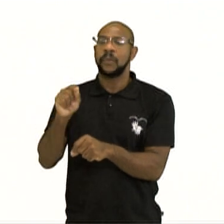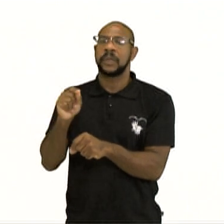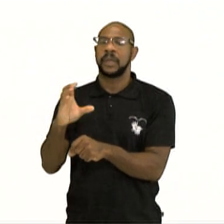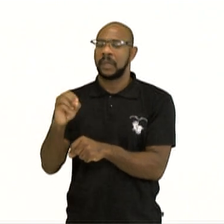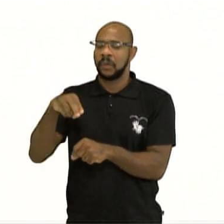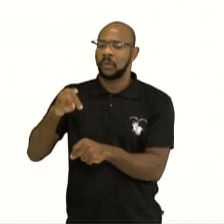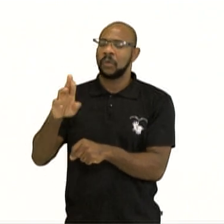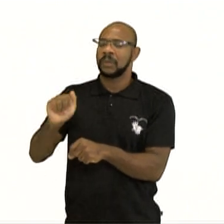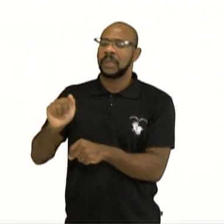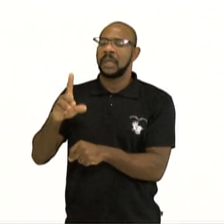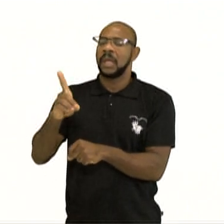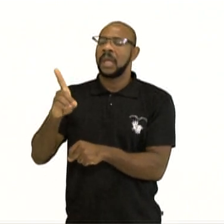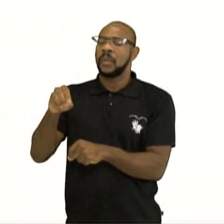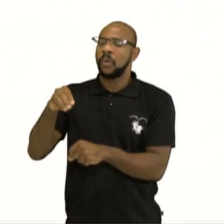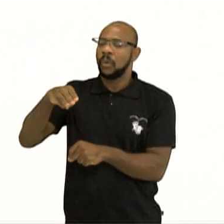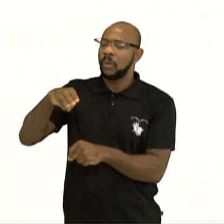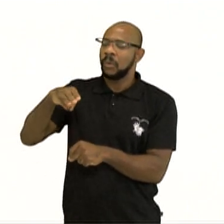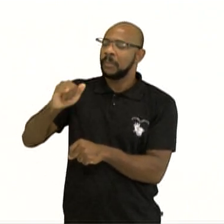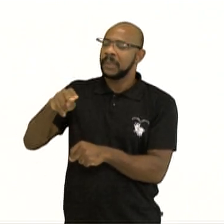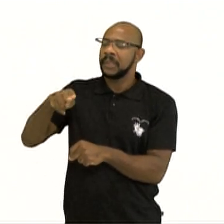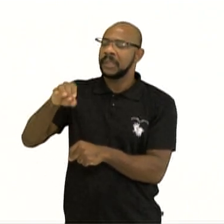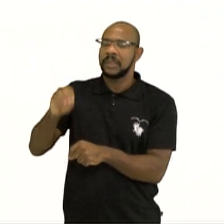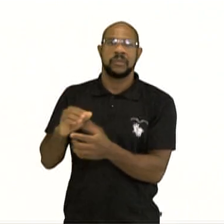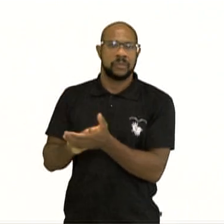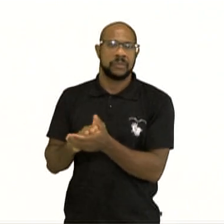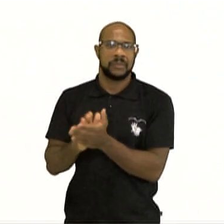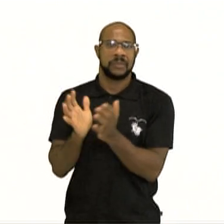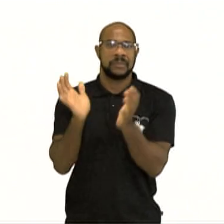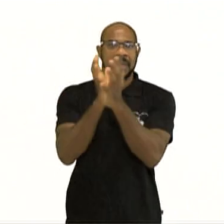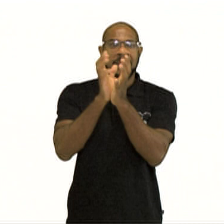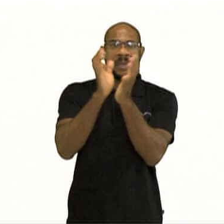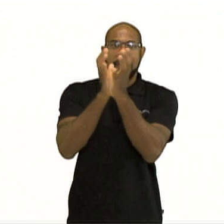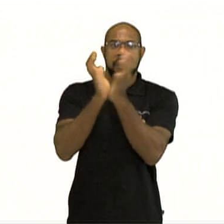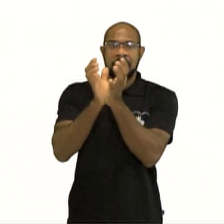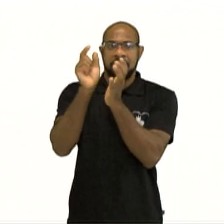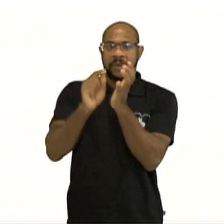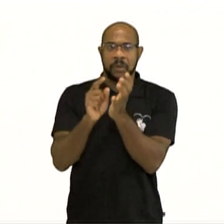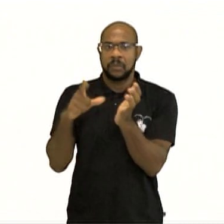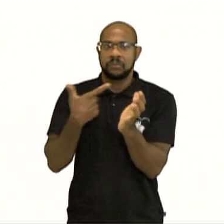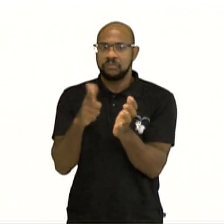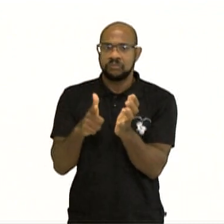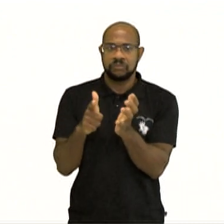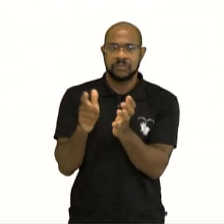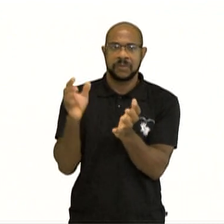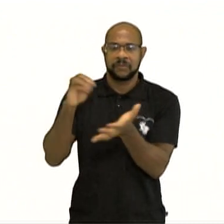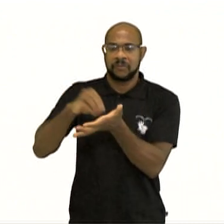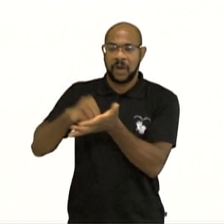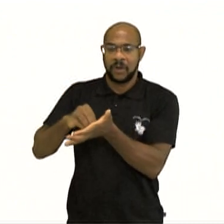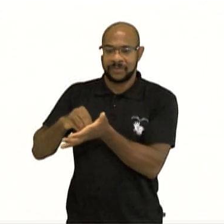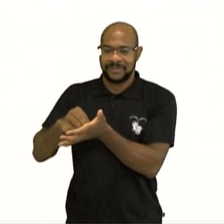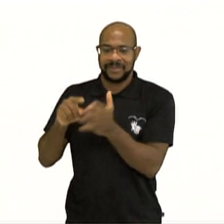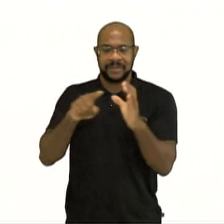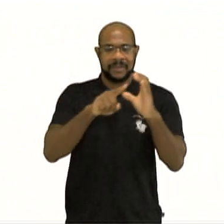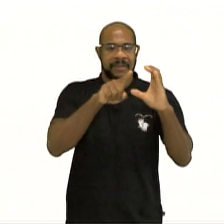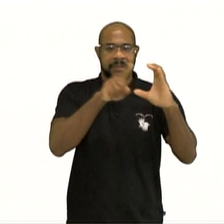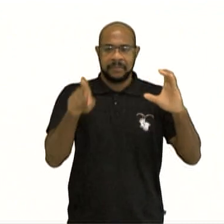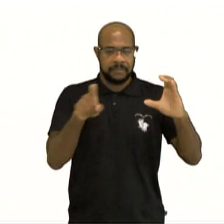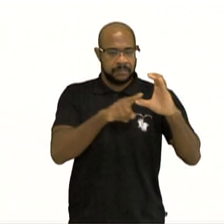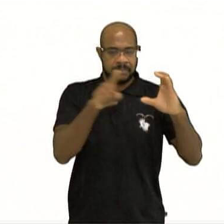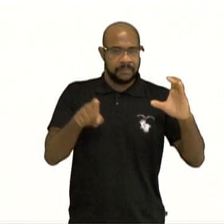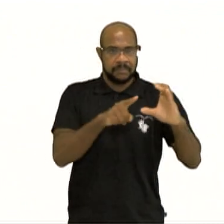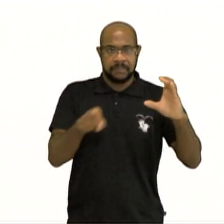Mas nem todos os valores receberam flechinhas nessa situação. Isso quer dizer que os valores que receberam